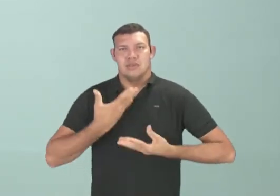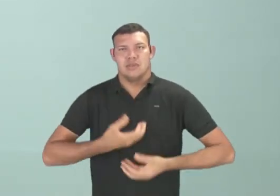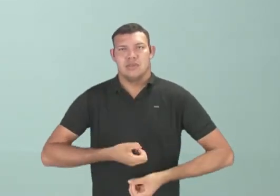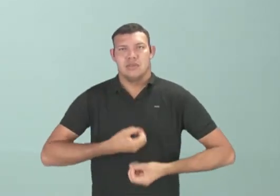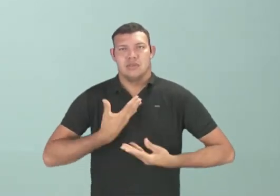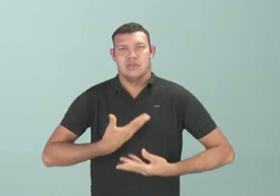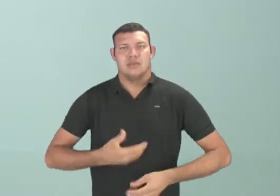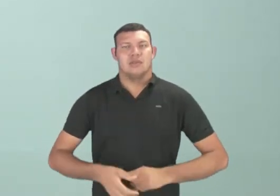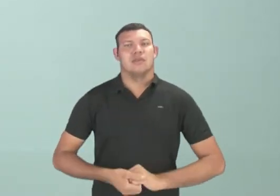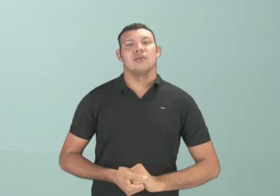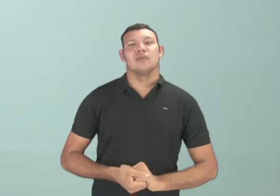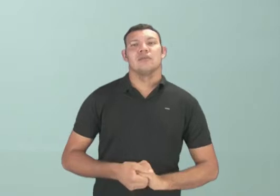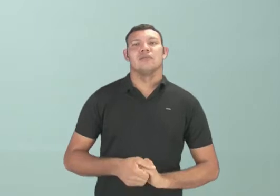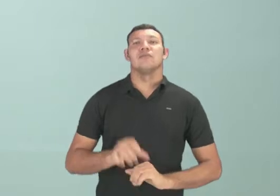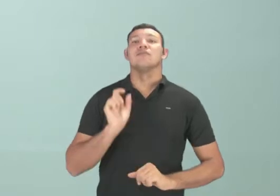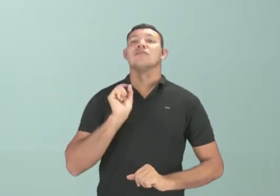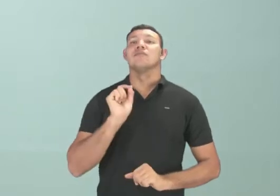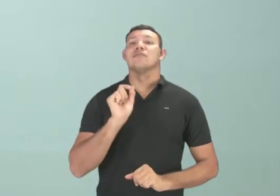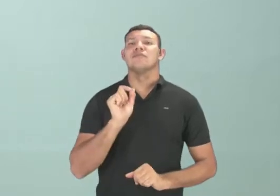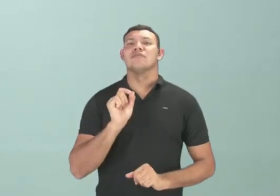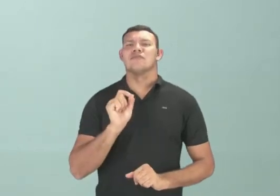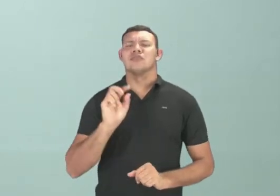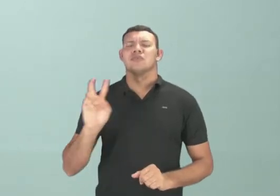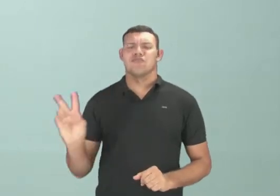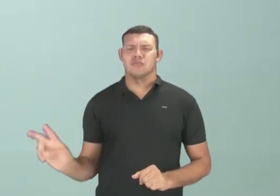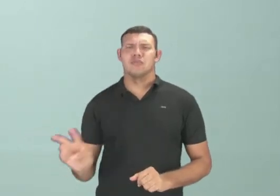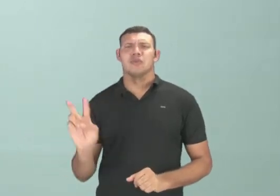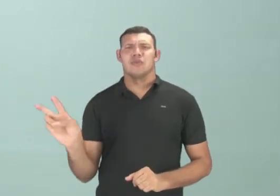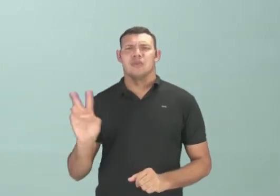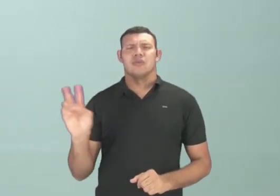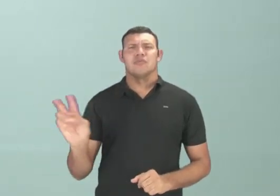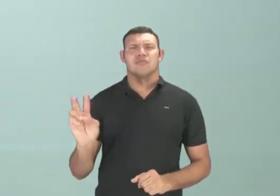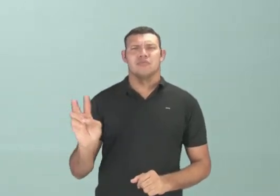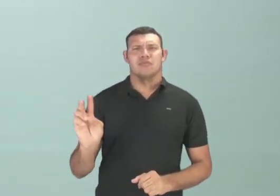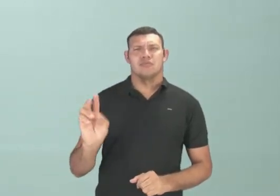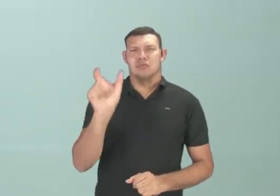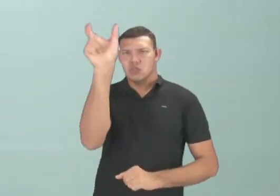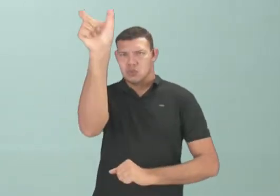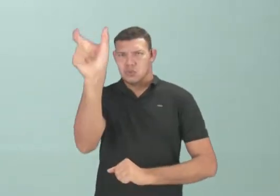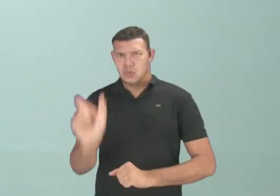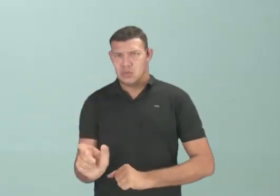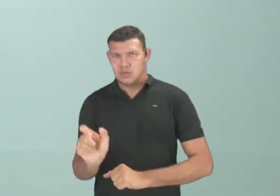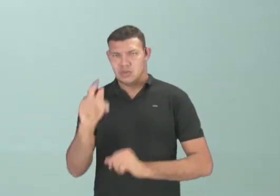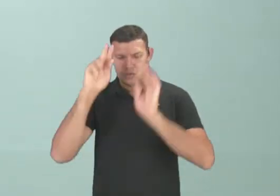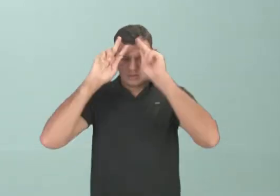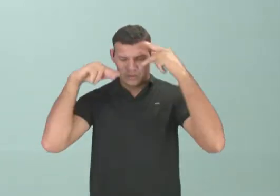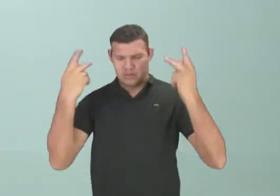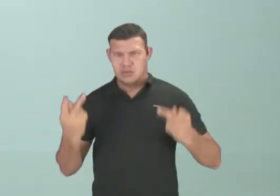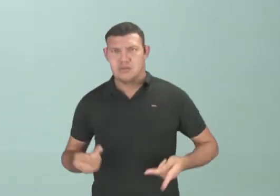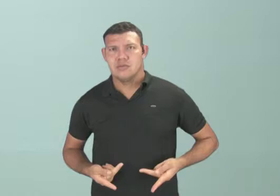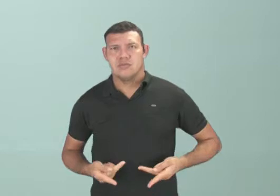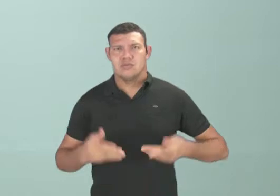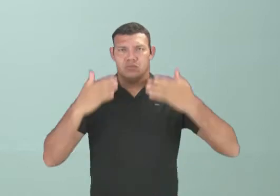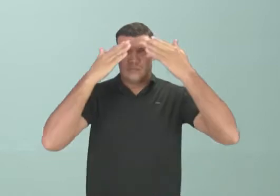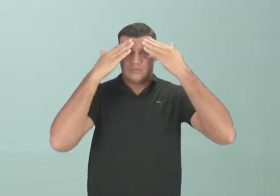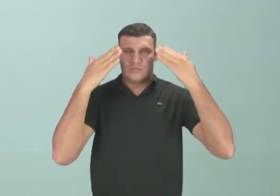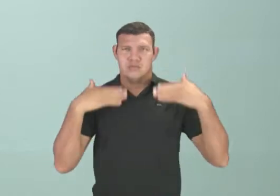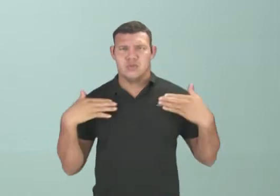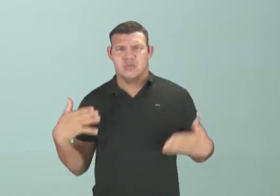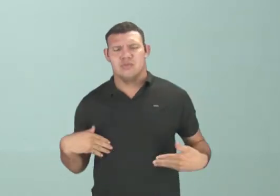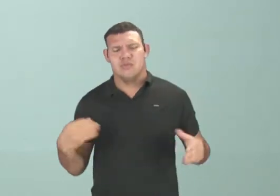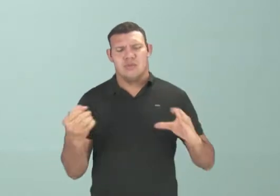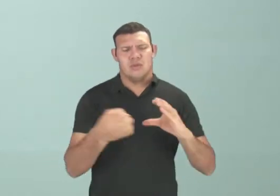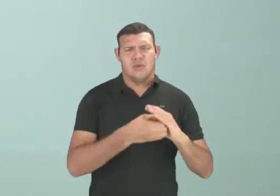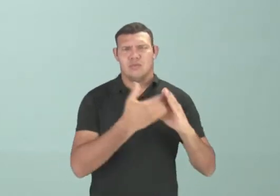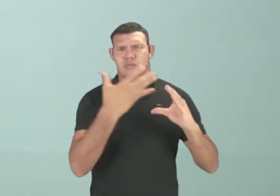vai entrar aqui para valorizar mais a figura humana, as características do ser humano, o tipo físico, entre